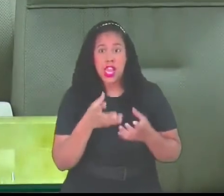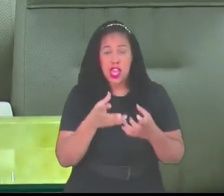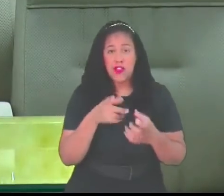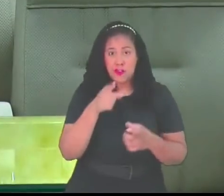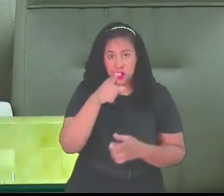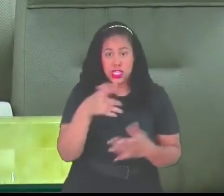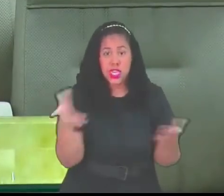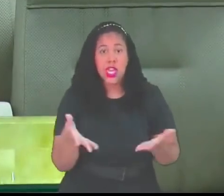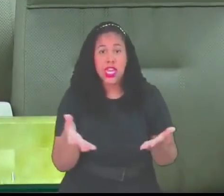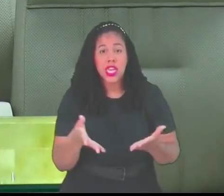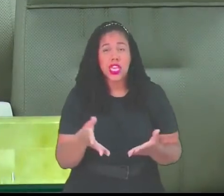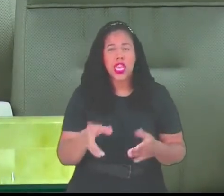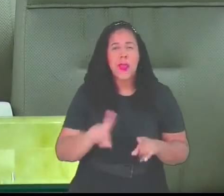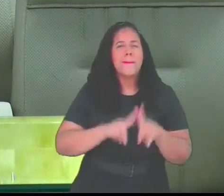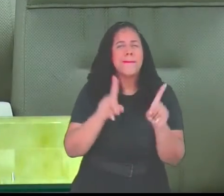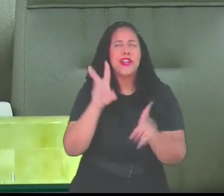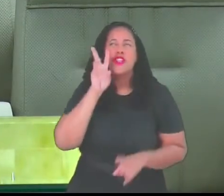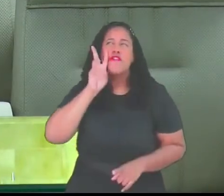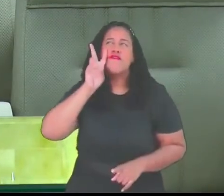está sendo ouvido lá.